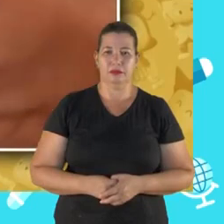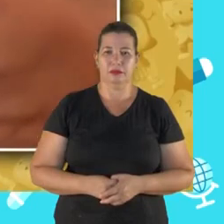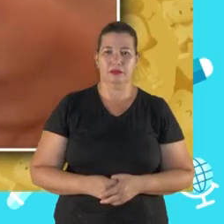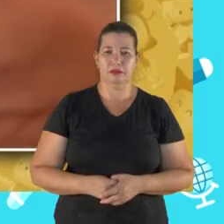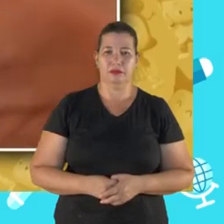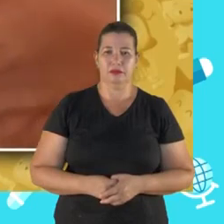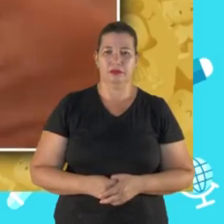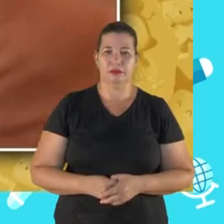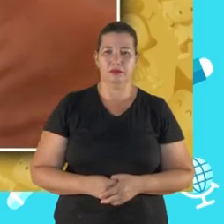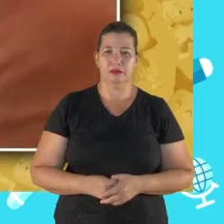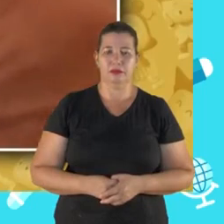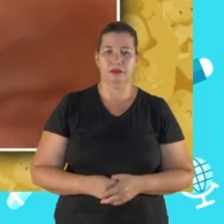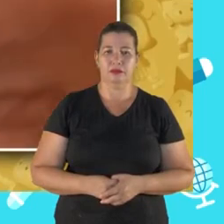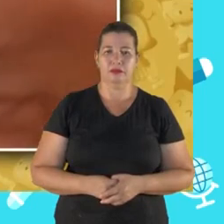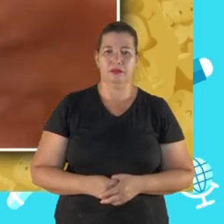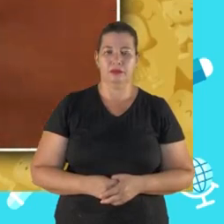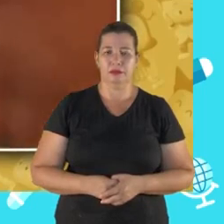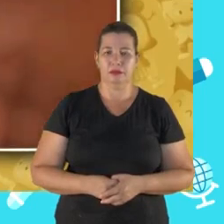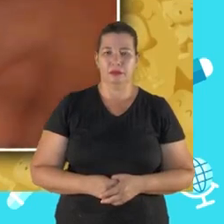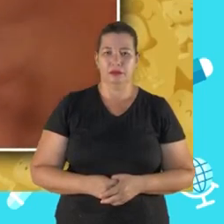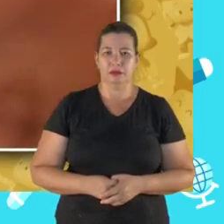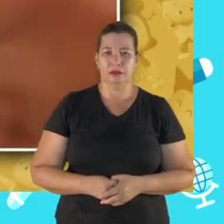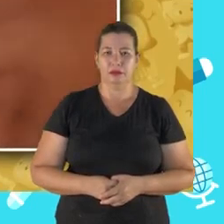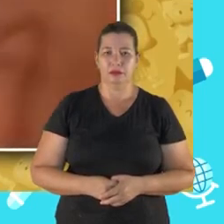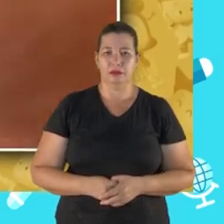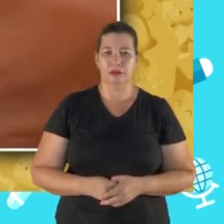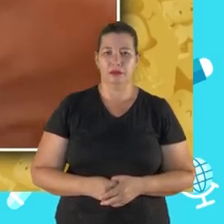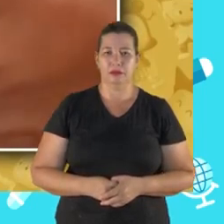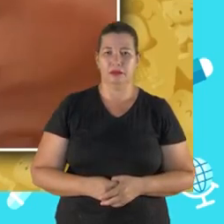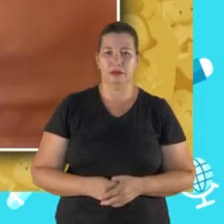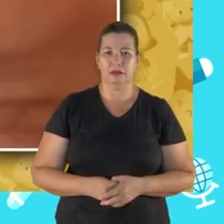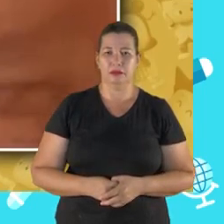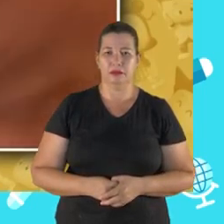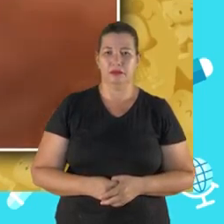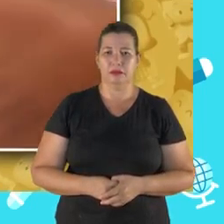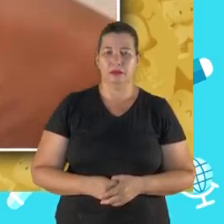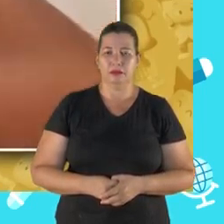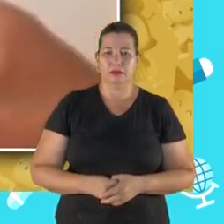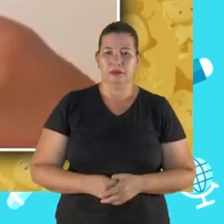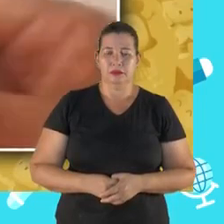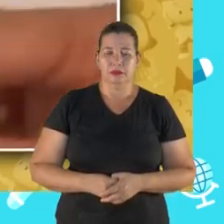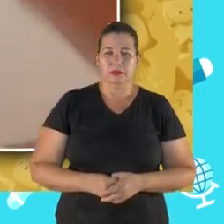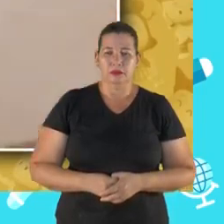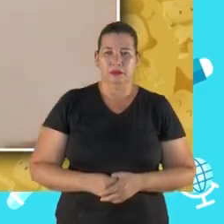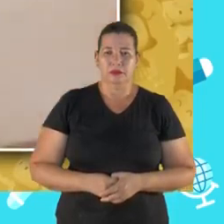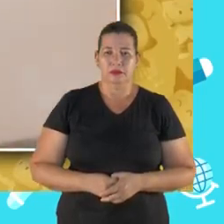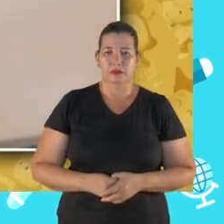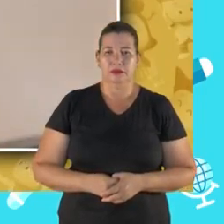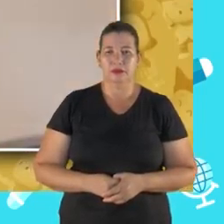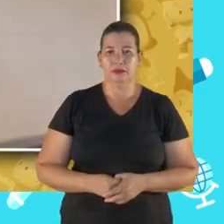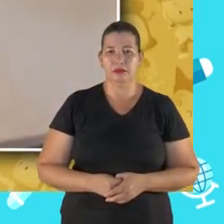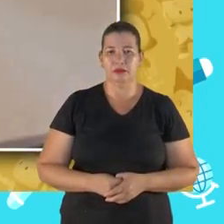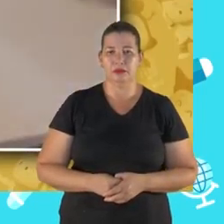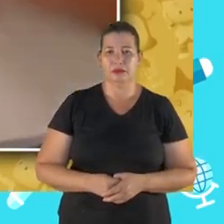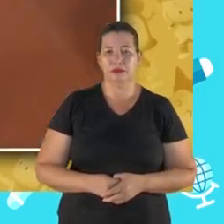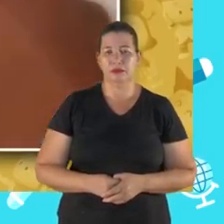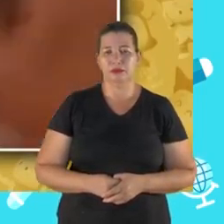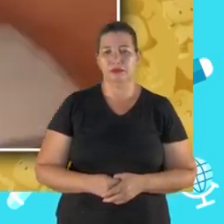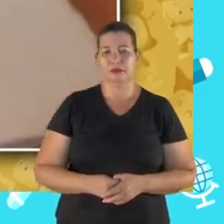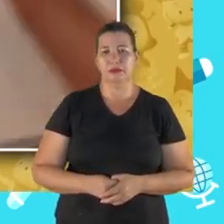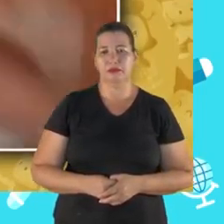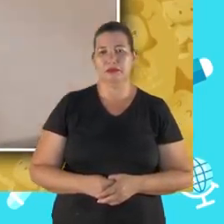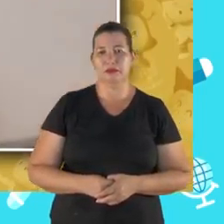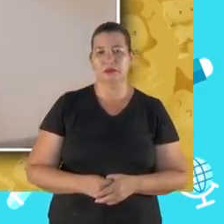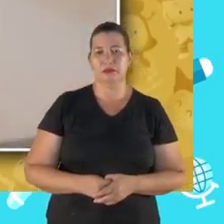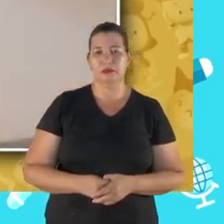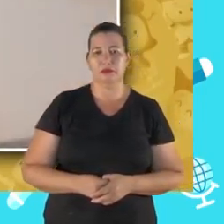tem nenhuma costura. Ela é feita de nozinhos. Não é muito, Adara? Pronto, a cabecinha dela tá pronta. Esse aqui é o